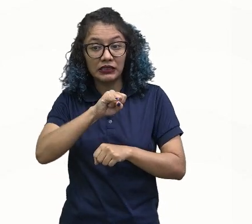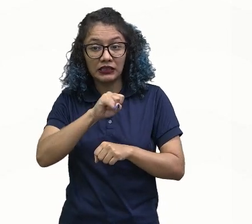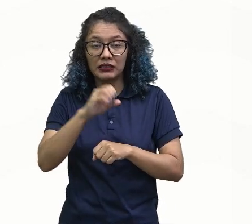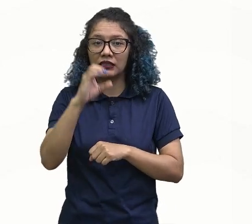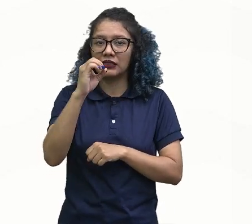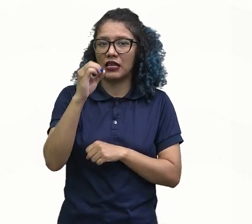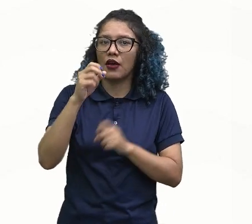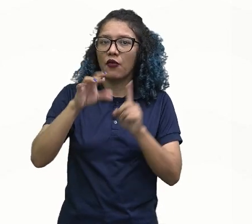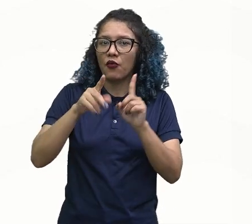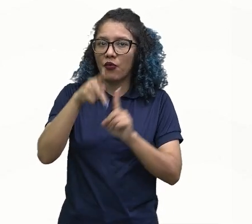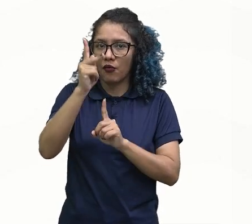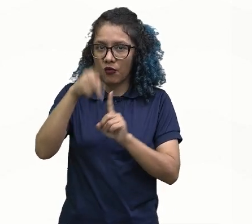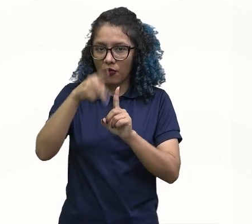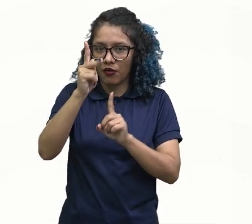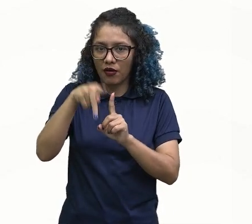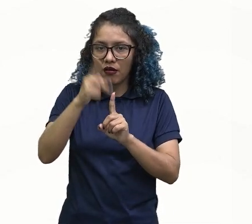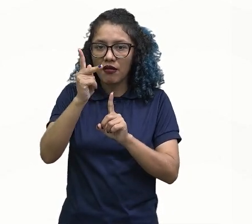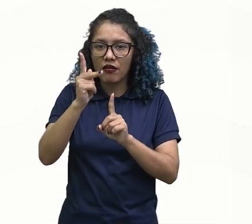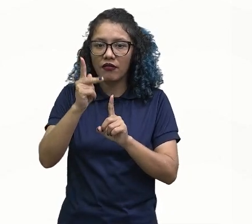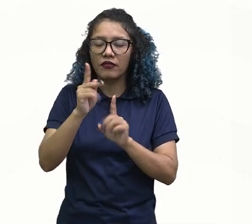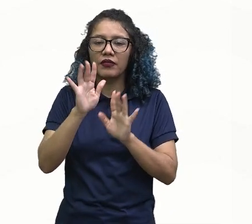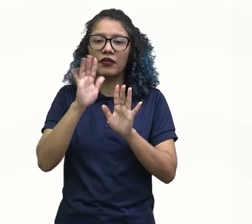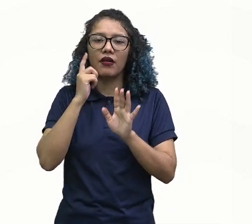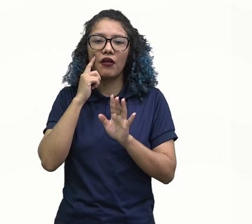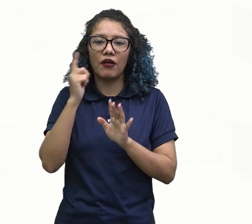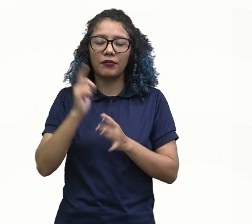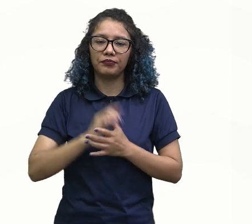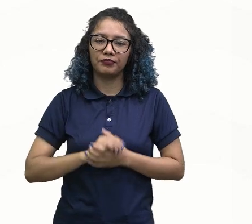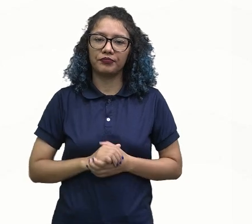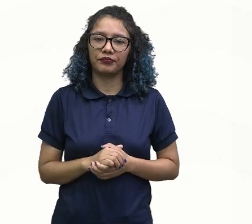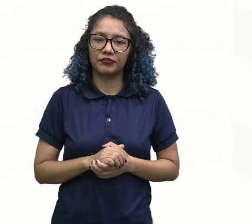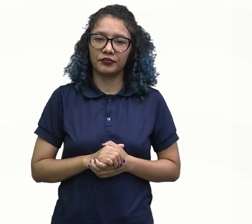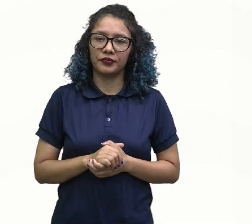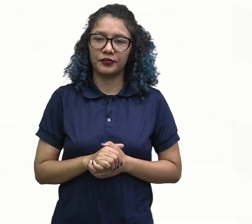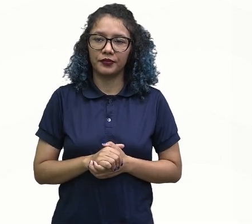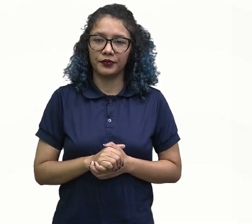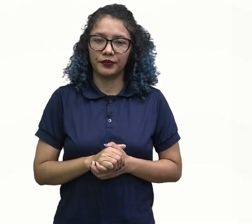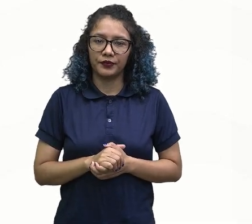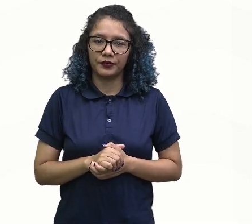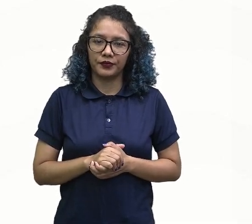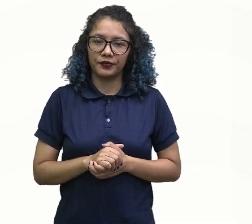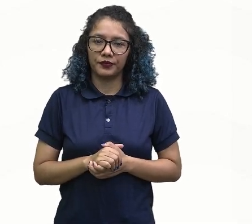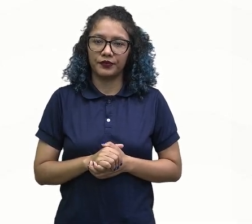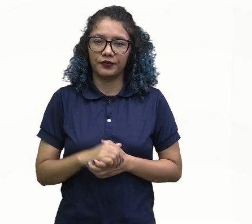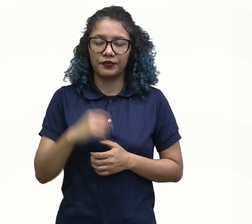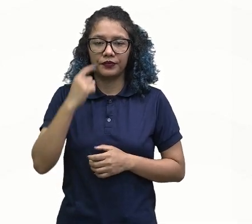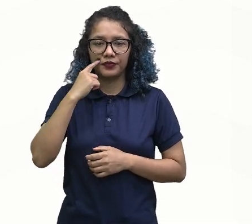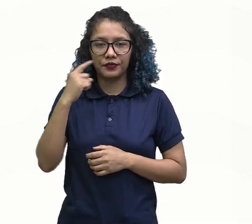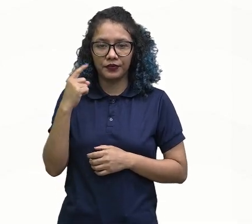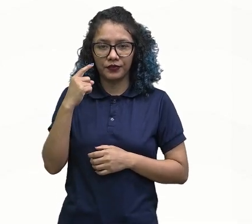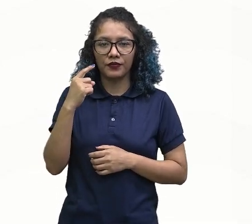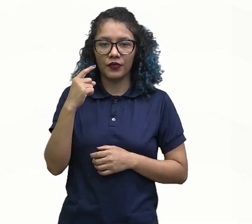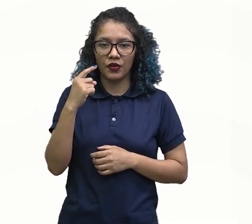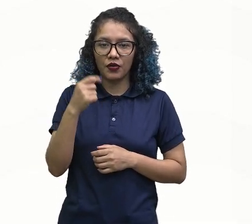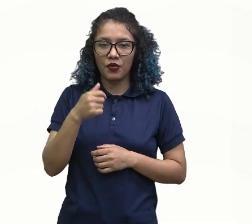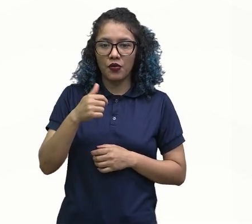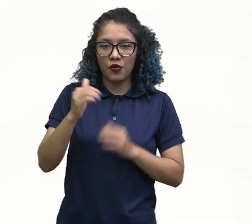cima, aqui lembrando que é o ponto, né, de fusão e aqui é o ponto